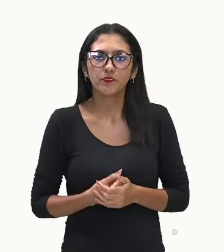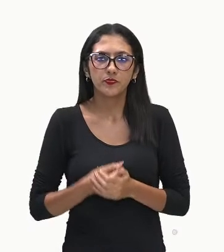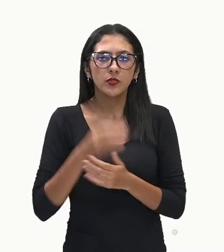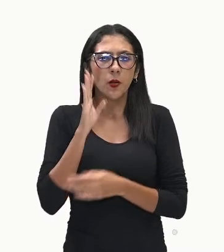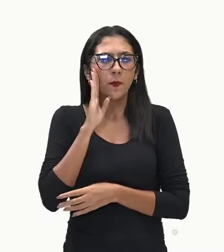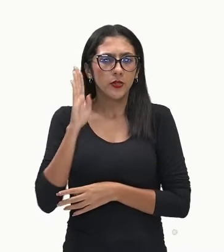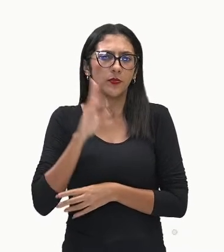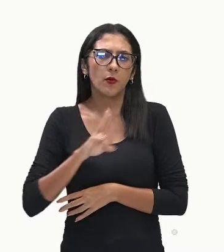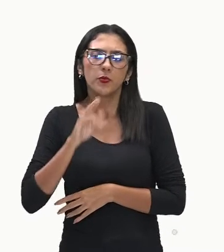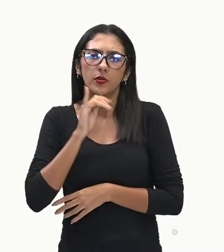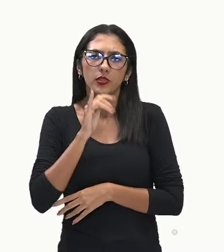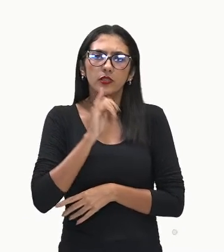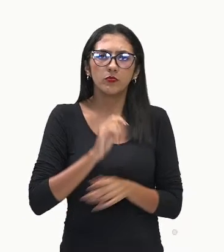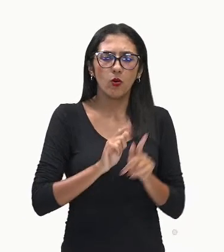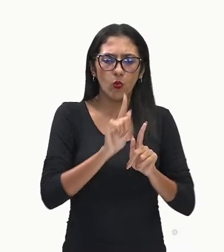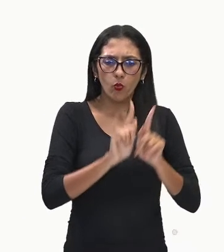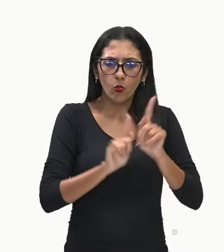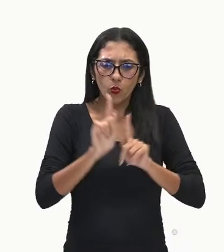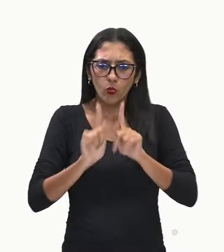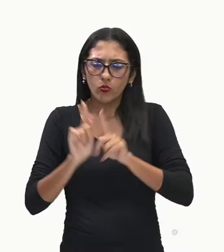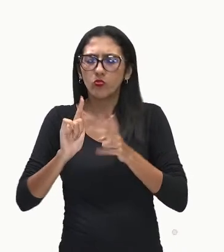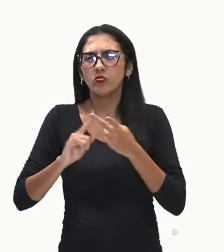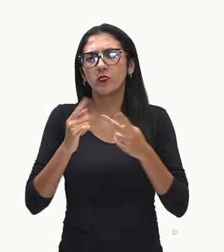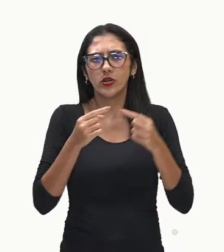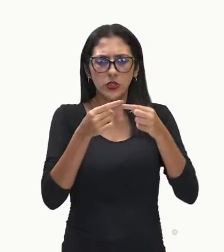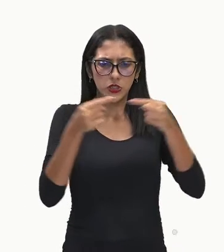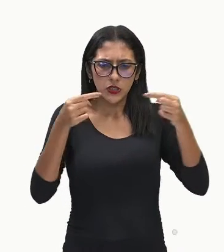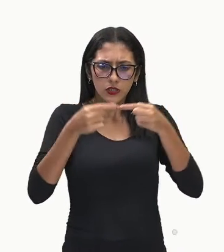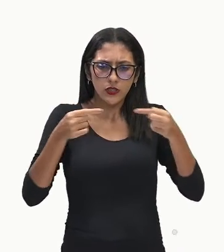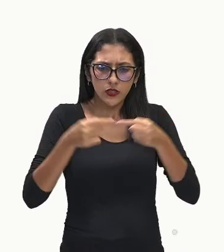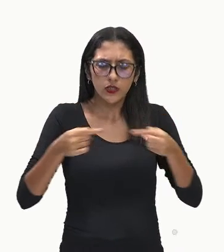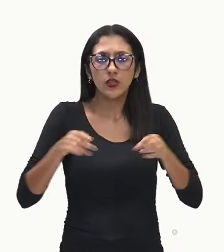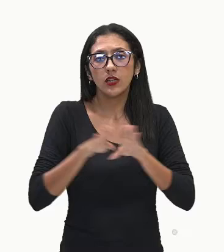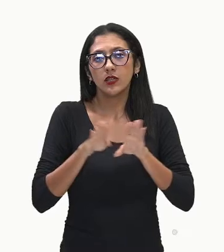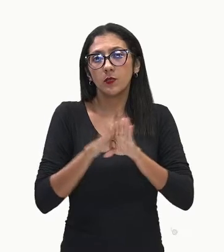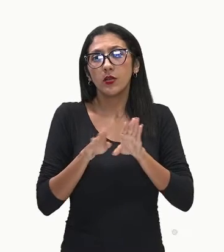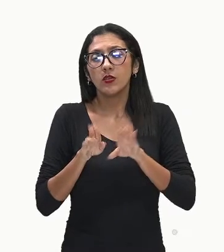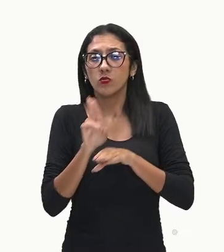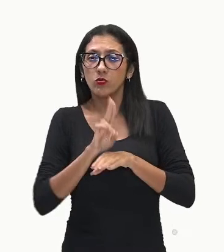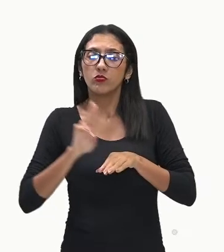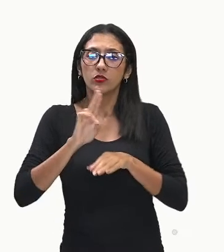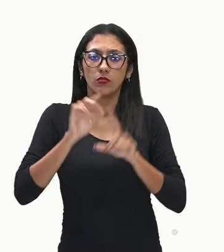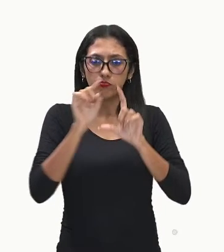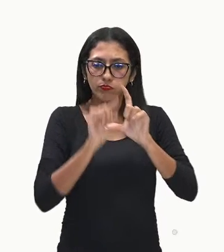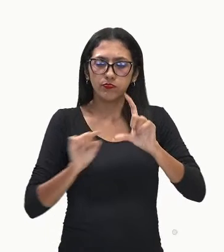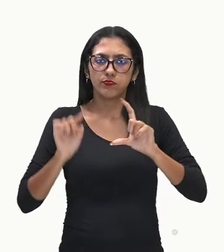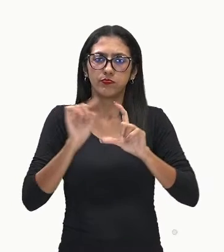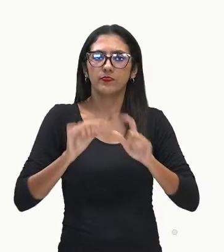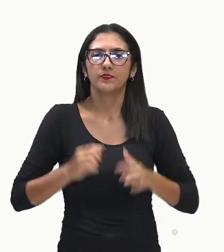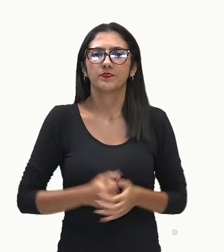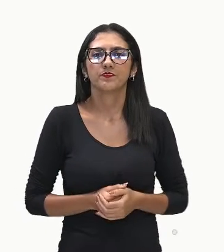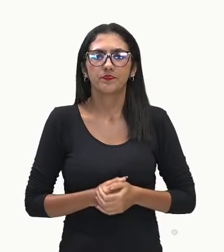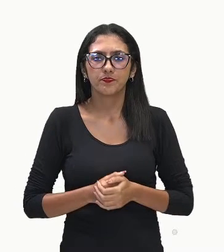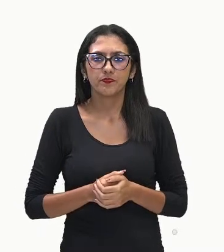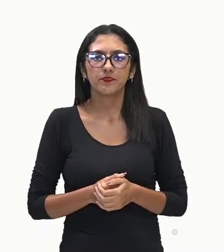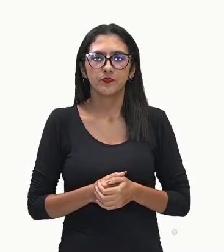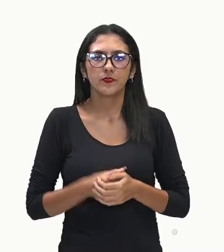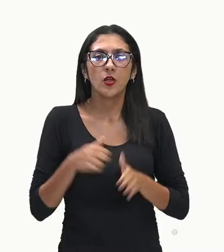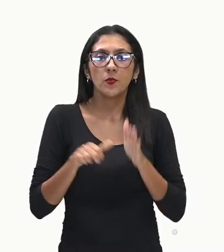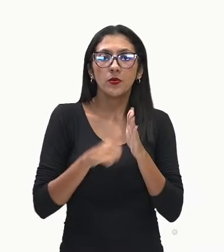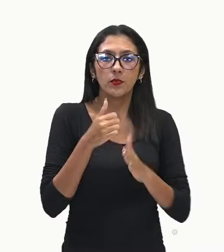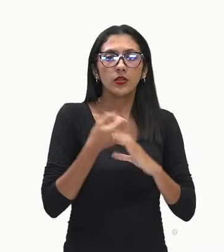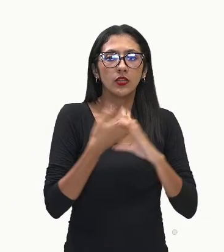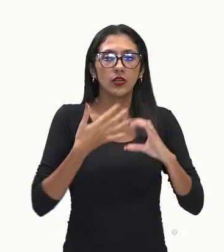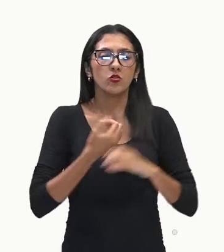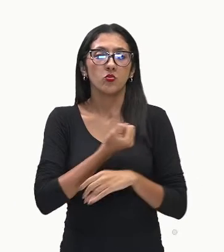de coluna, os de linha e os circulares. Os primeiros elementos são os números,